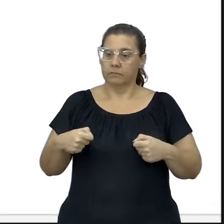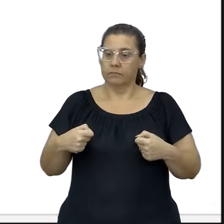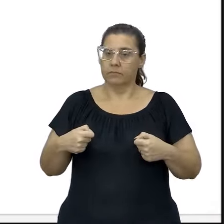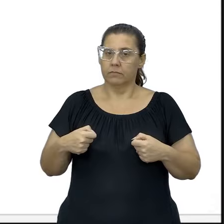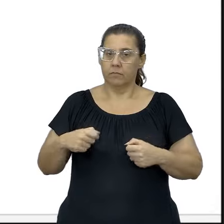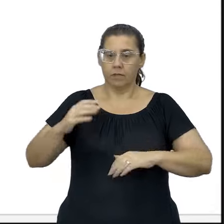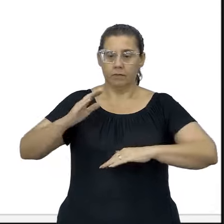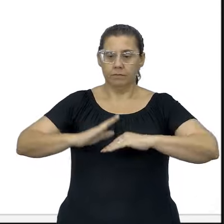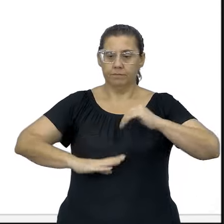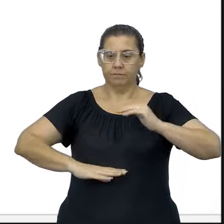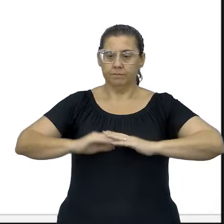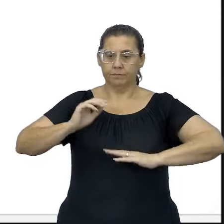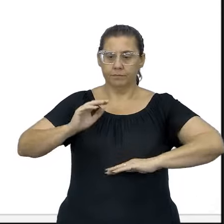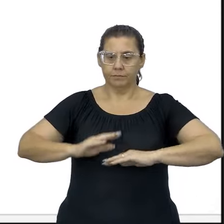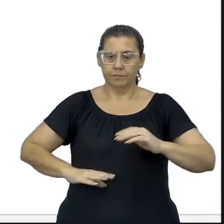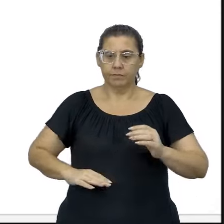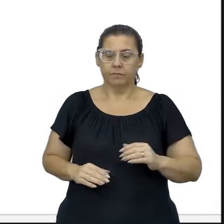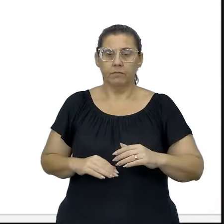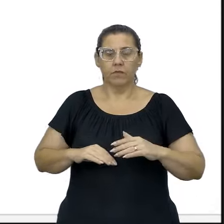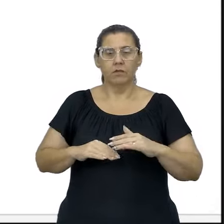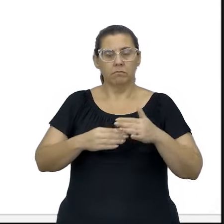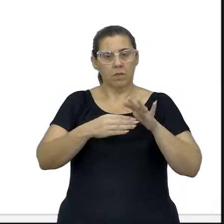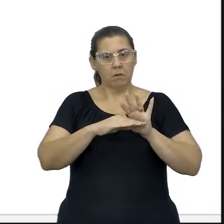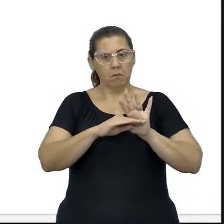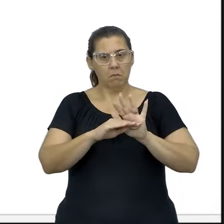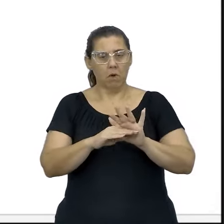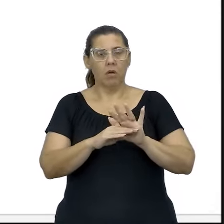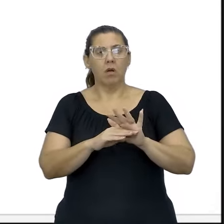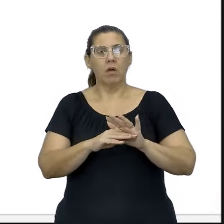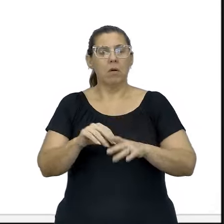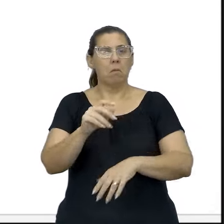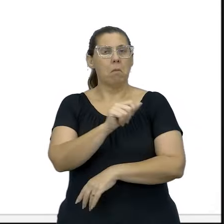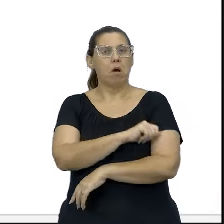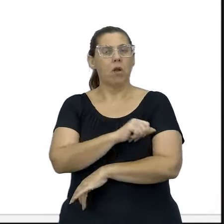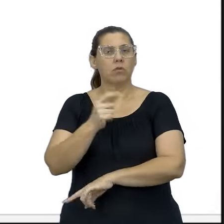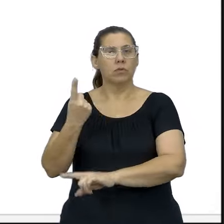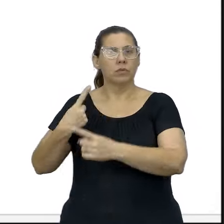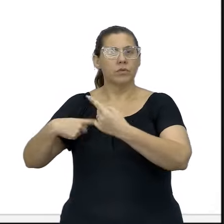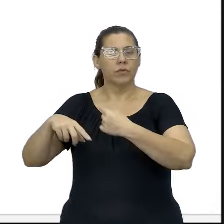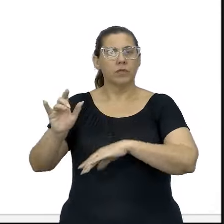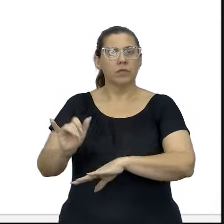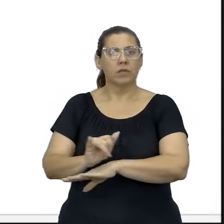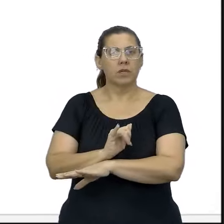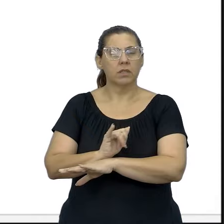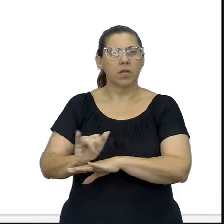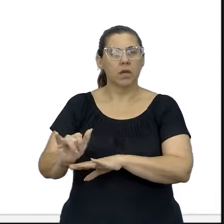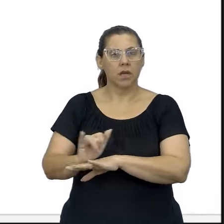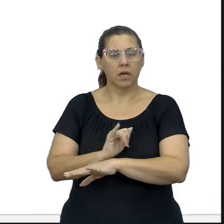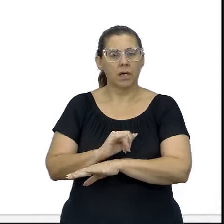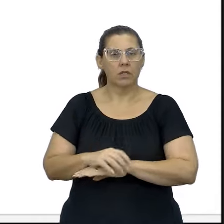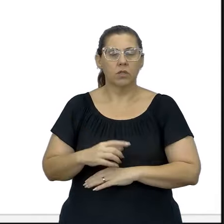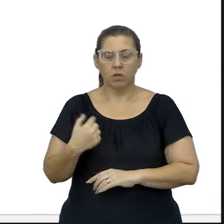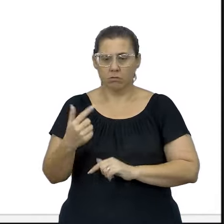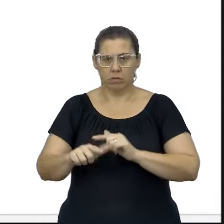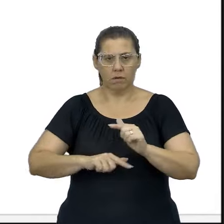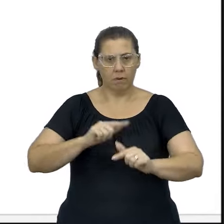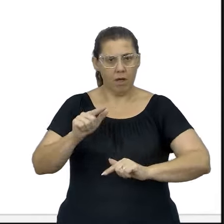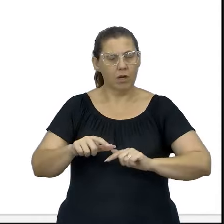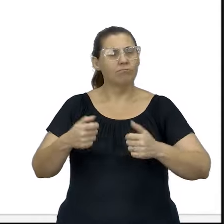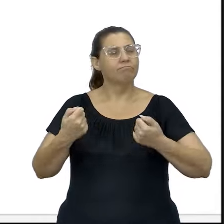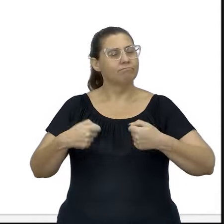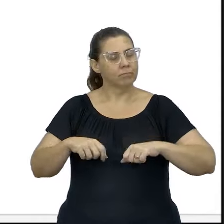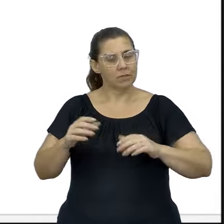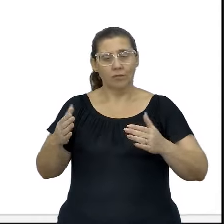das atividades contribuírem para que os estudantes desenvolvam essas estratégias. Né? Então, o nosso trabalho precisa